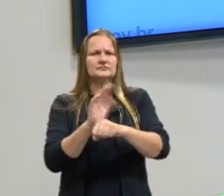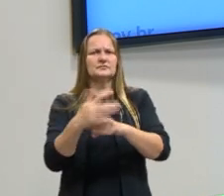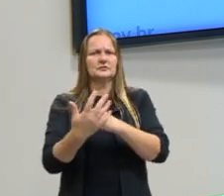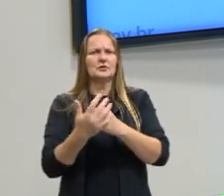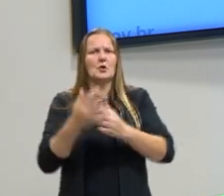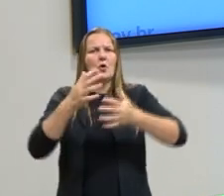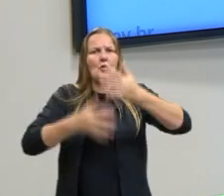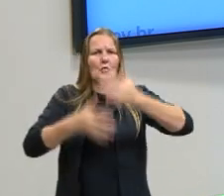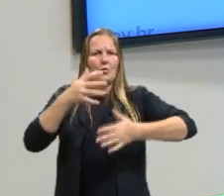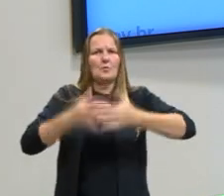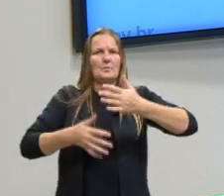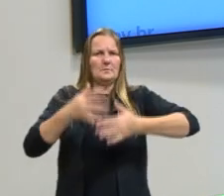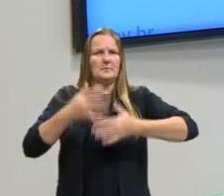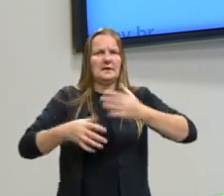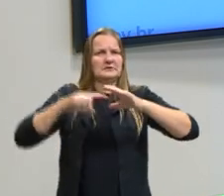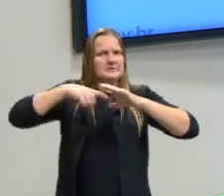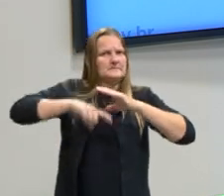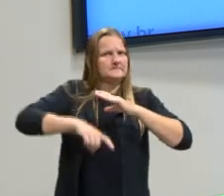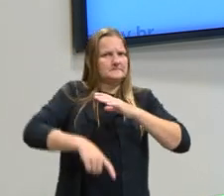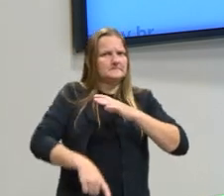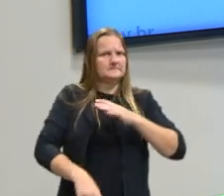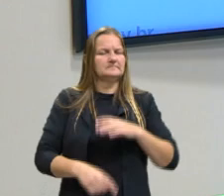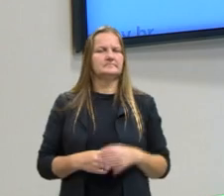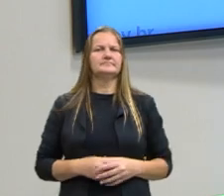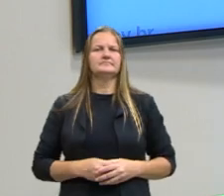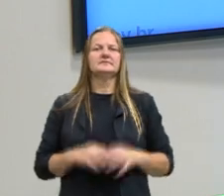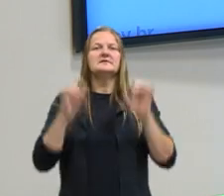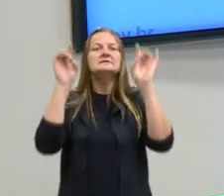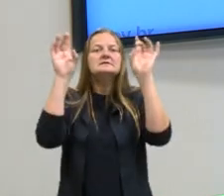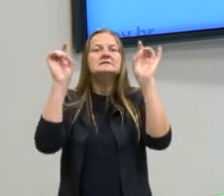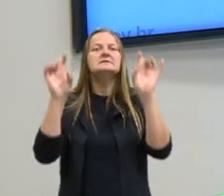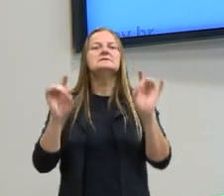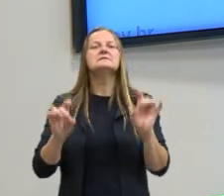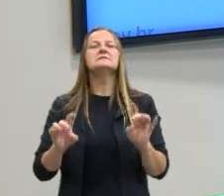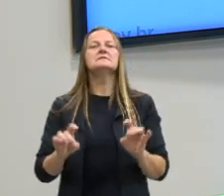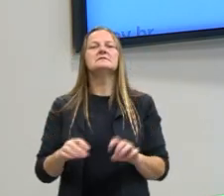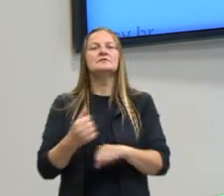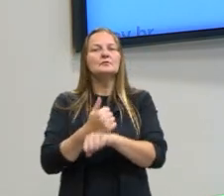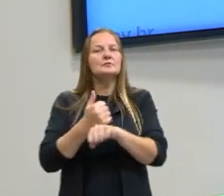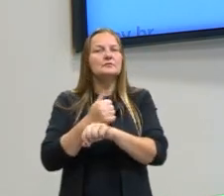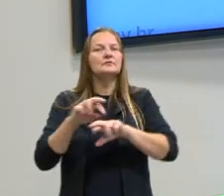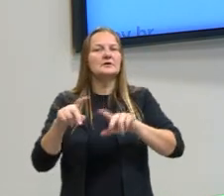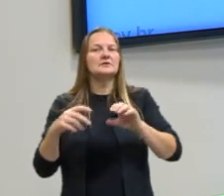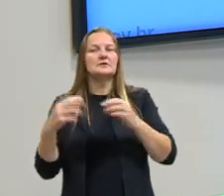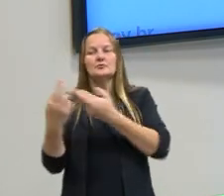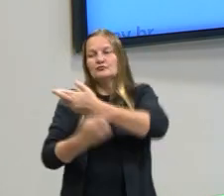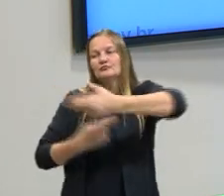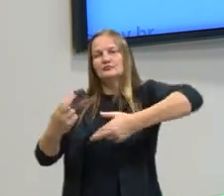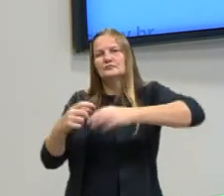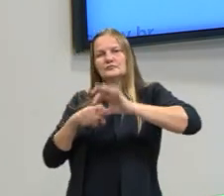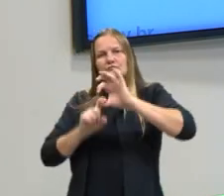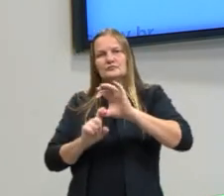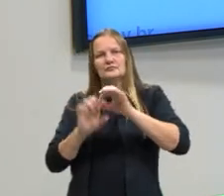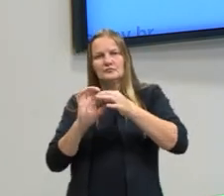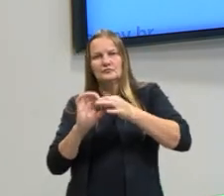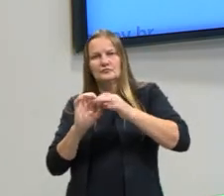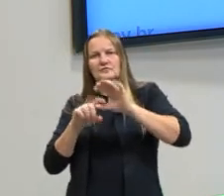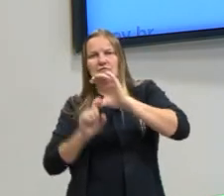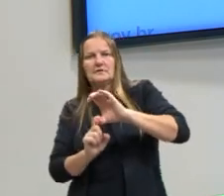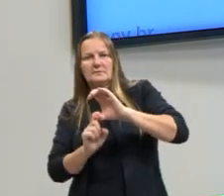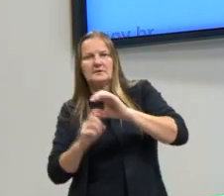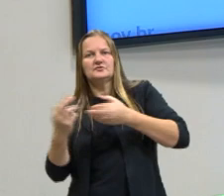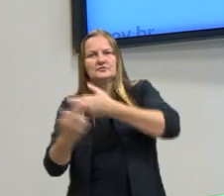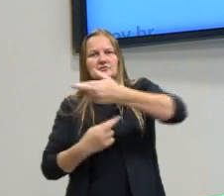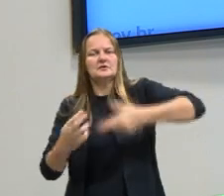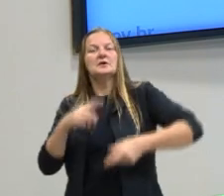sociedade mais mais complexa né jamais esse as armas também interdependente então era dessas folga dessa